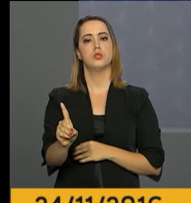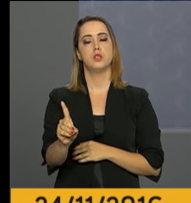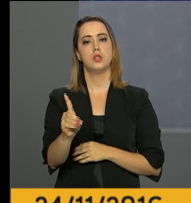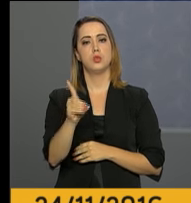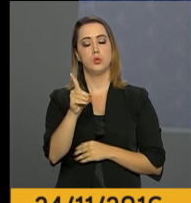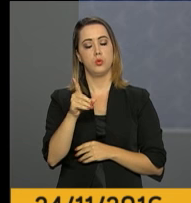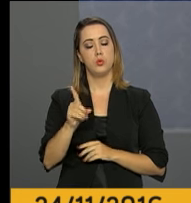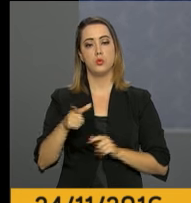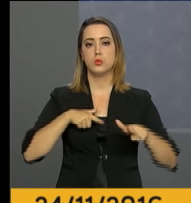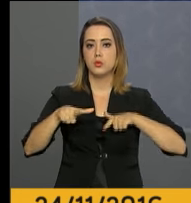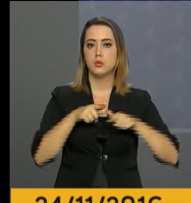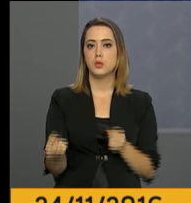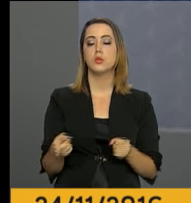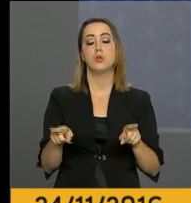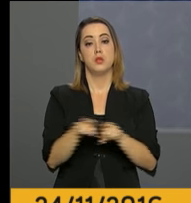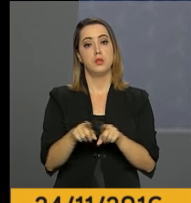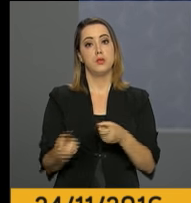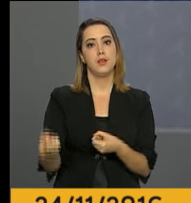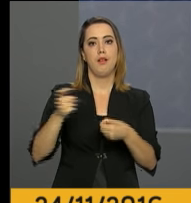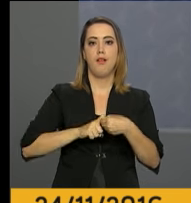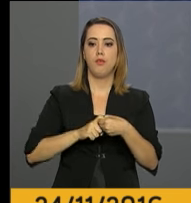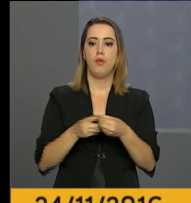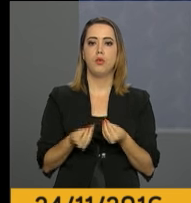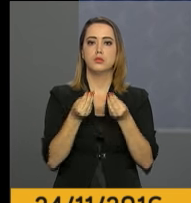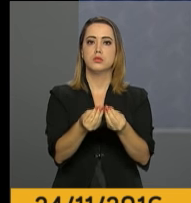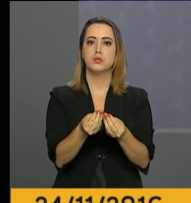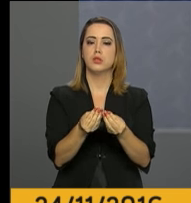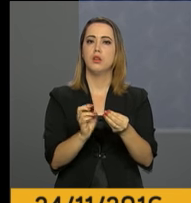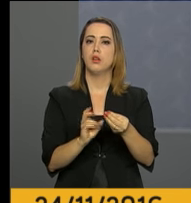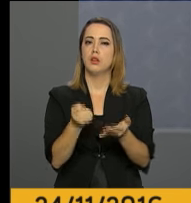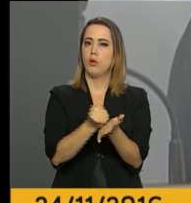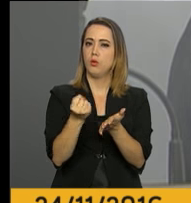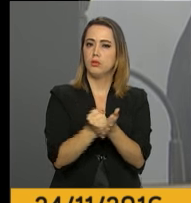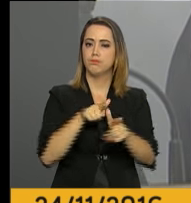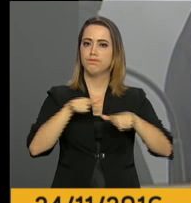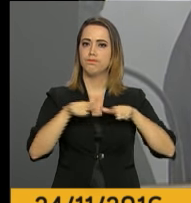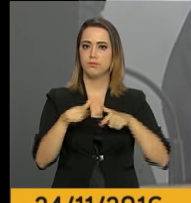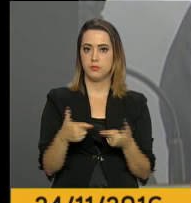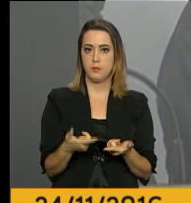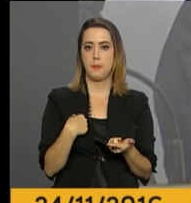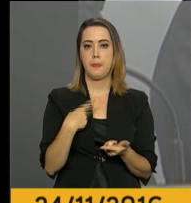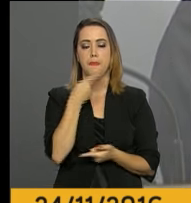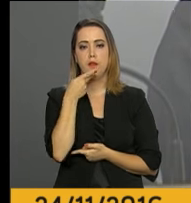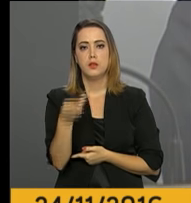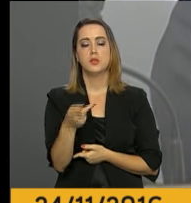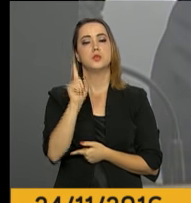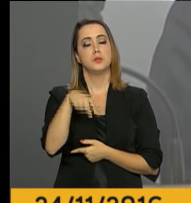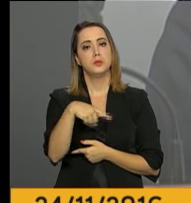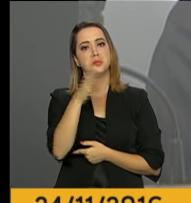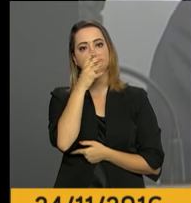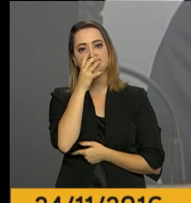a recuperação do emprego eu até costumo dizer senhor presidente Vigana senhor ministro marco Aurélio que é interessante um dos